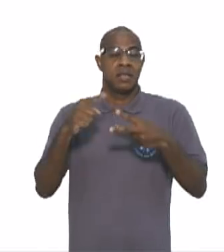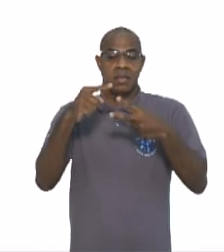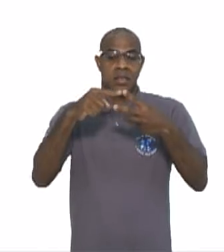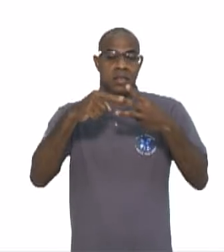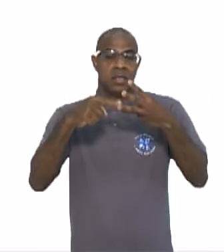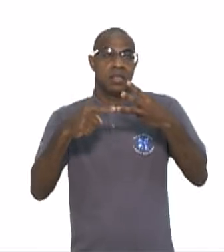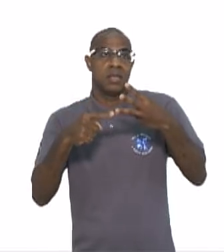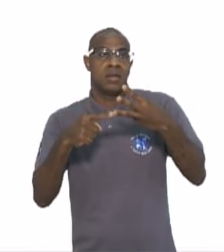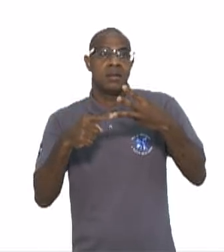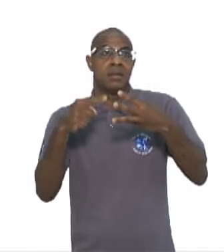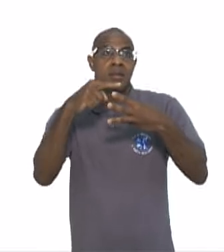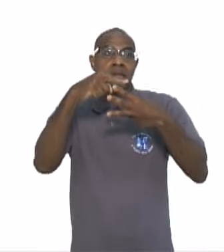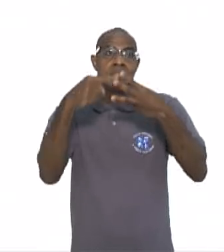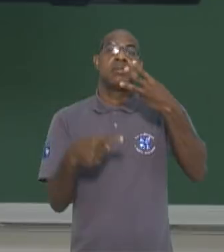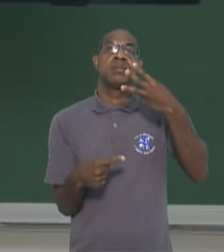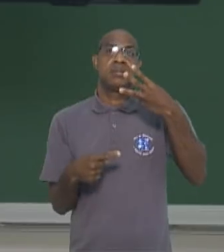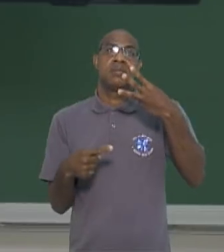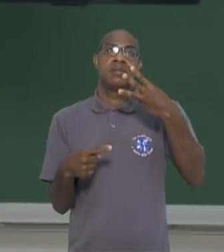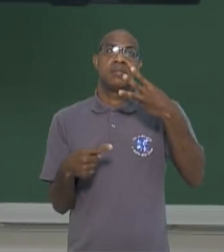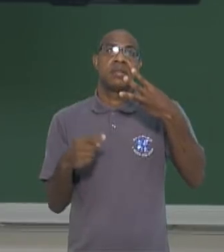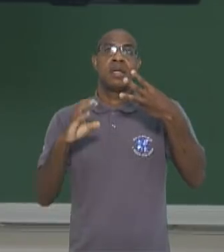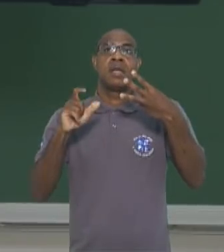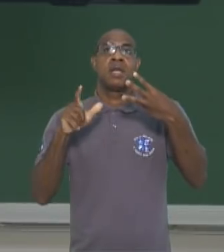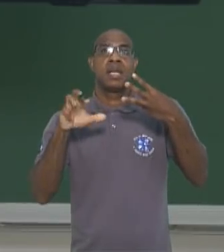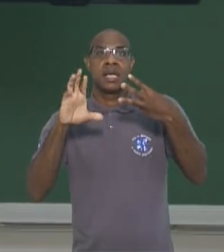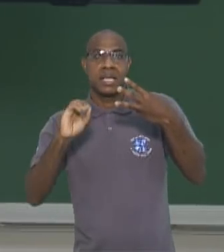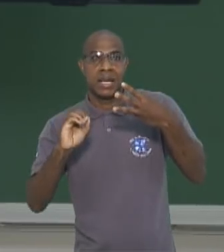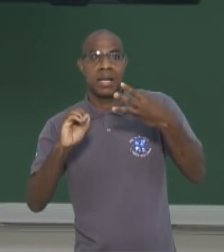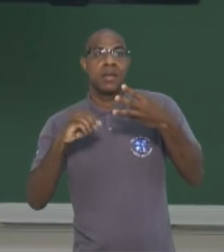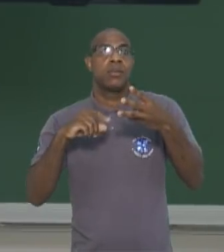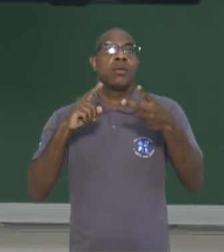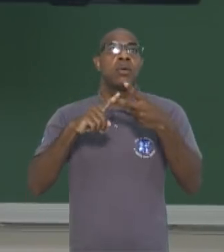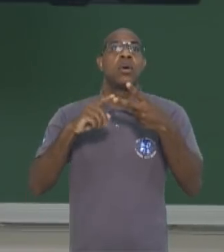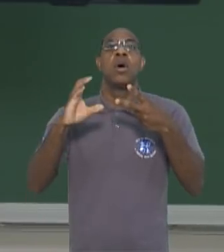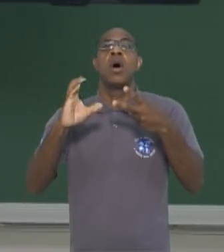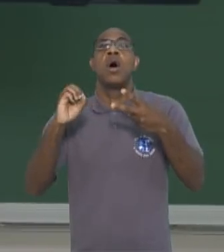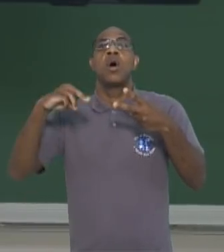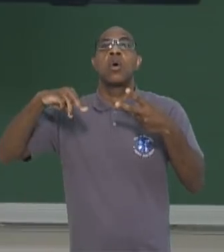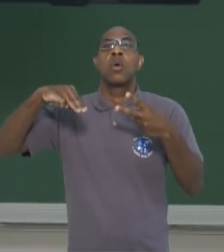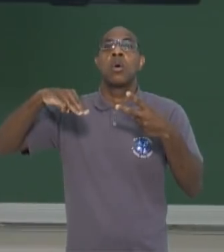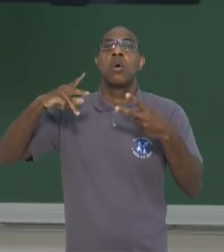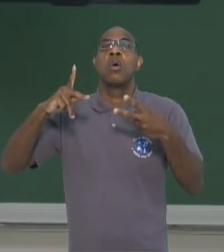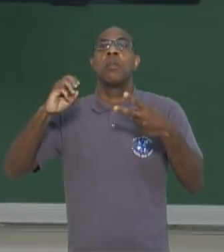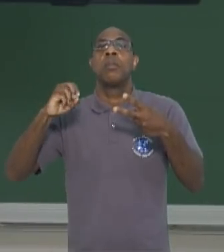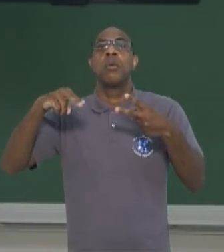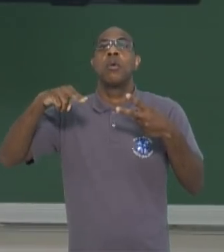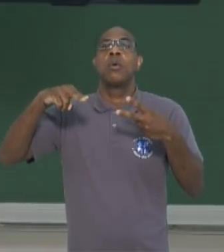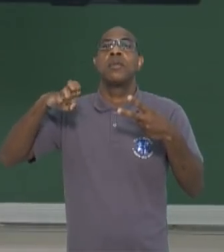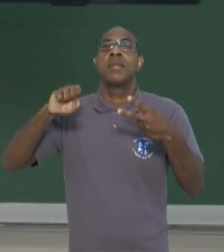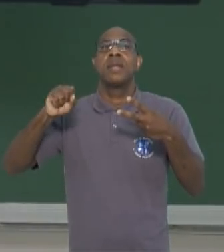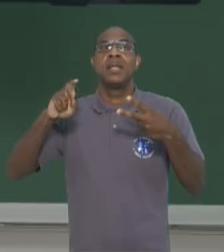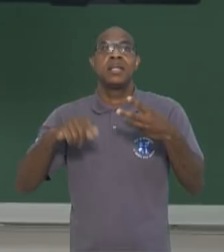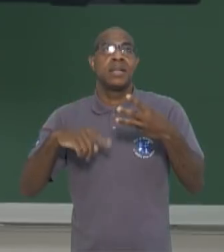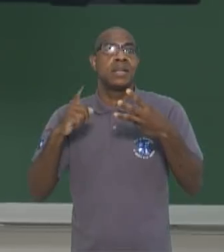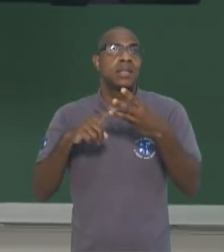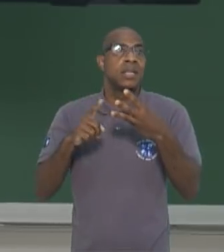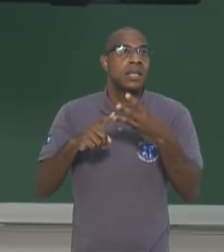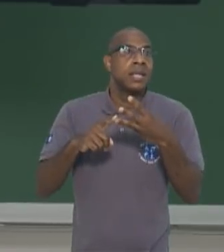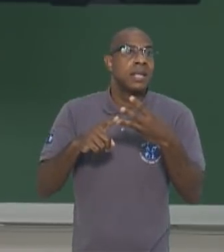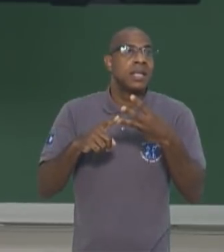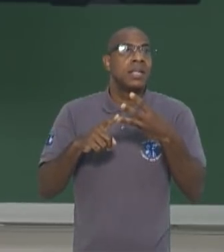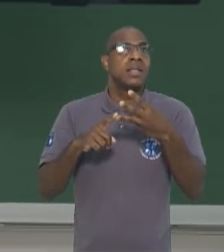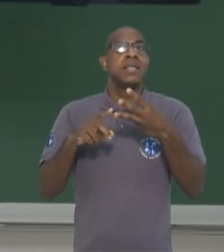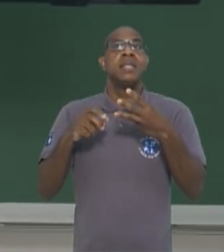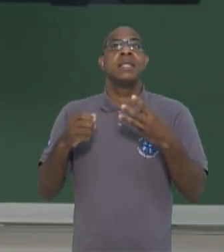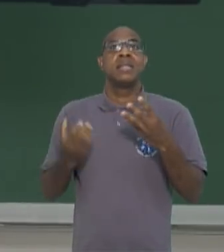grupos existentes na sociedade feudal. A gente vai ter, a partir do século X, XI, o surgimento da burguesia, mas daí é outra